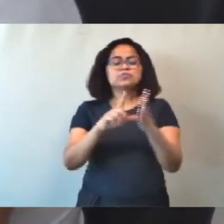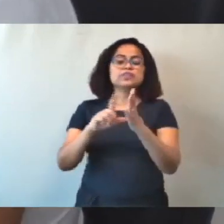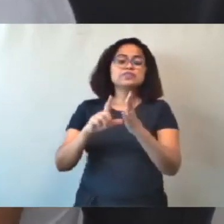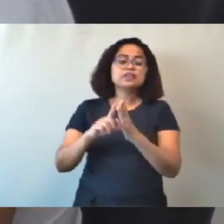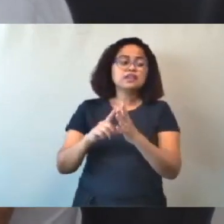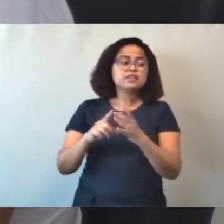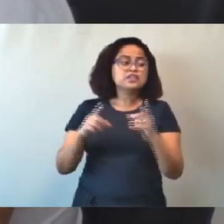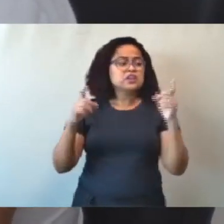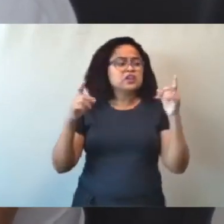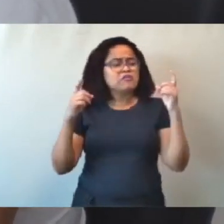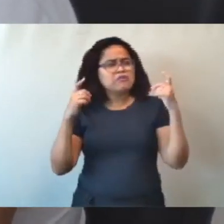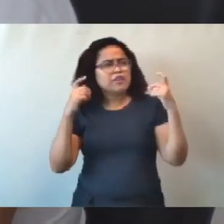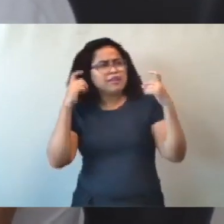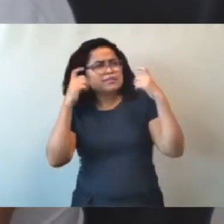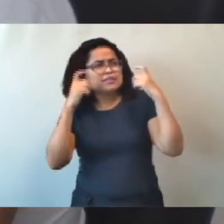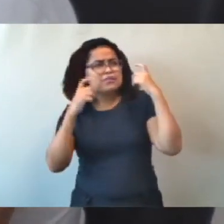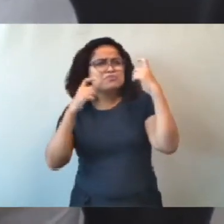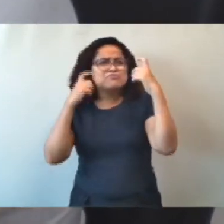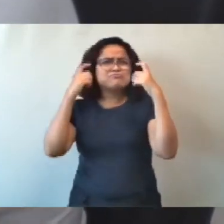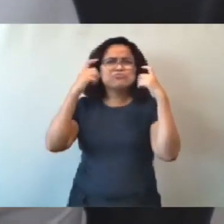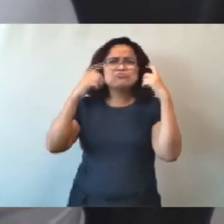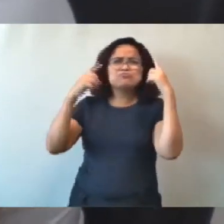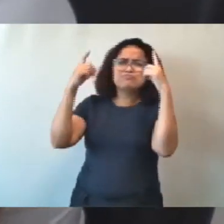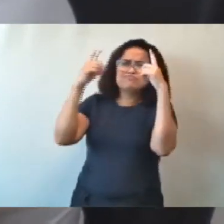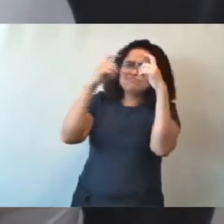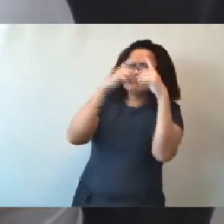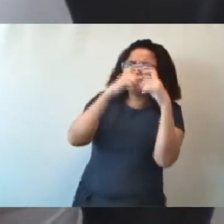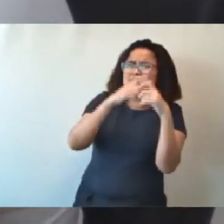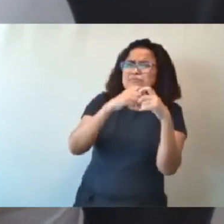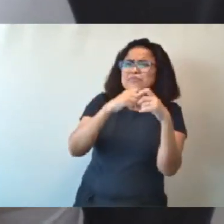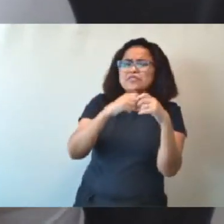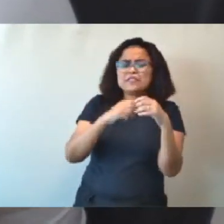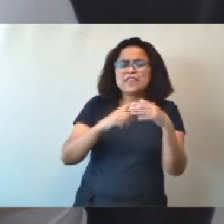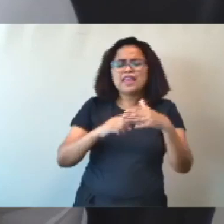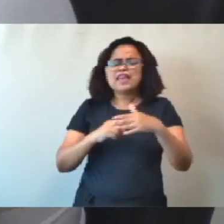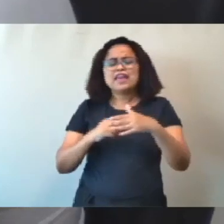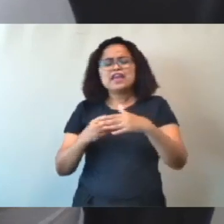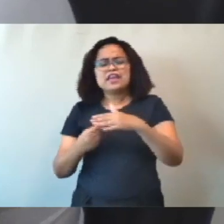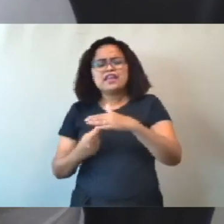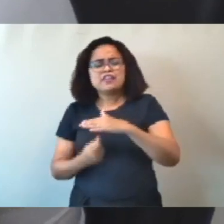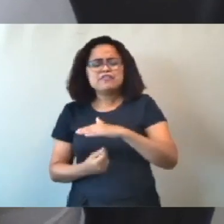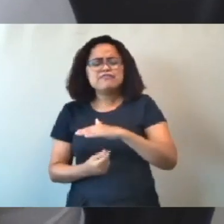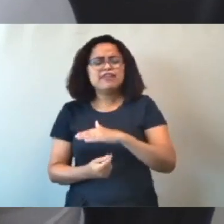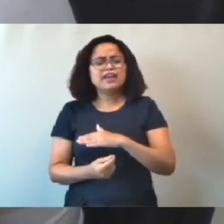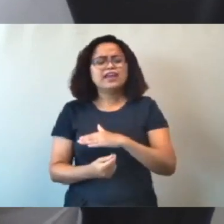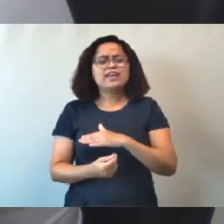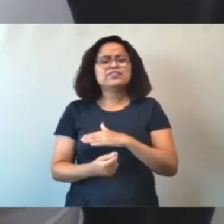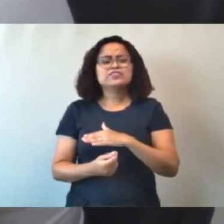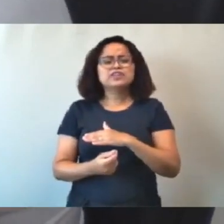na Abílio Machado ou não? Você continua ou não? Você dispensa funcionário ou não? Que vai que é a renda